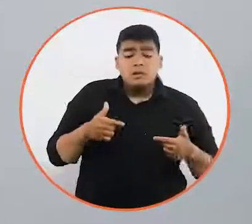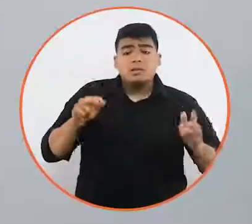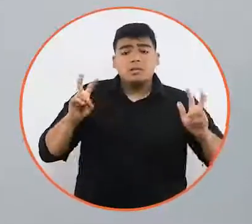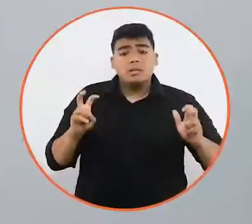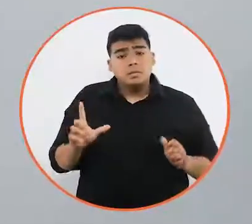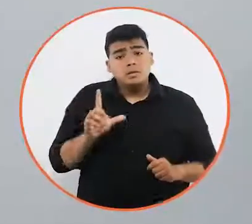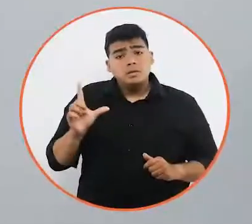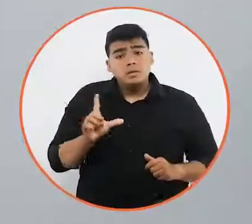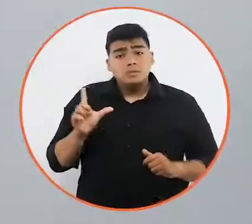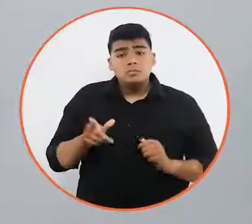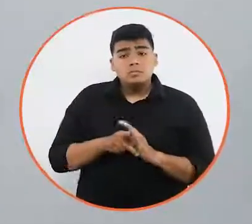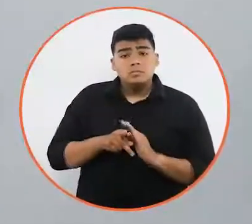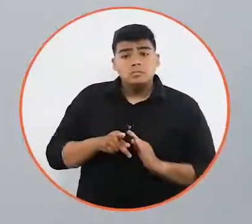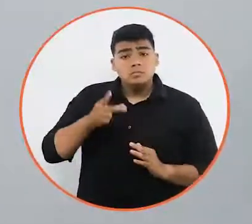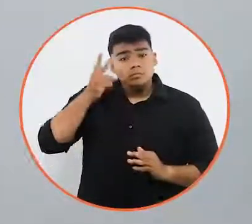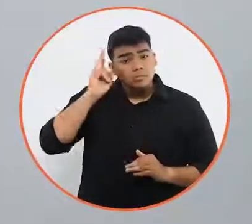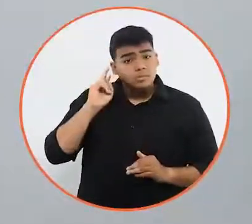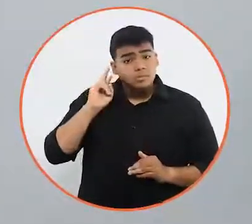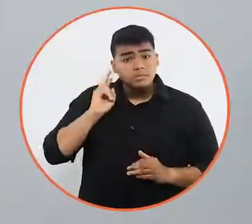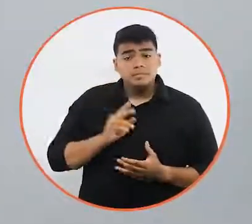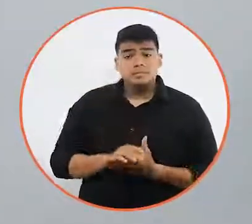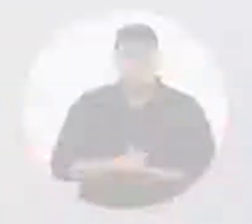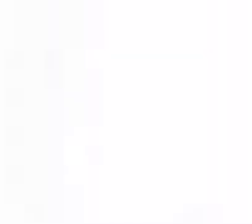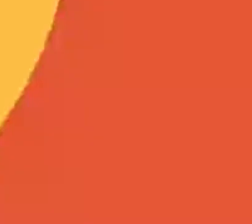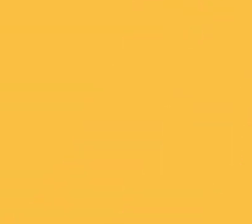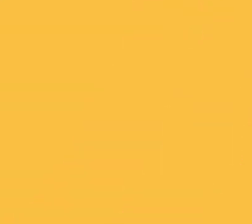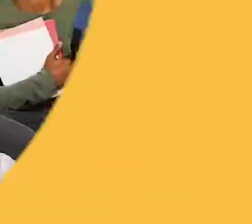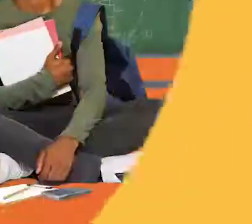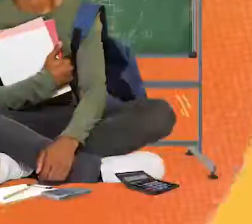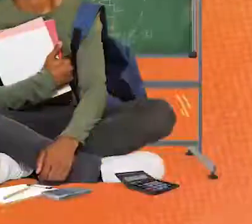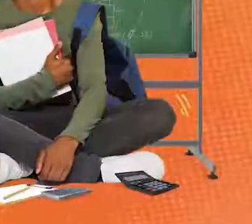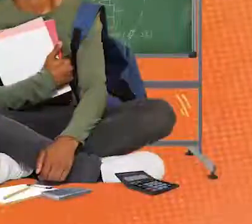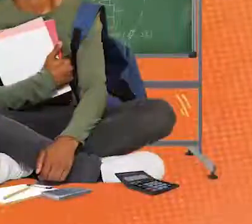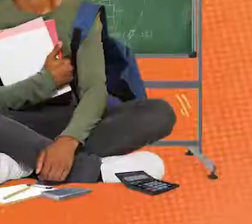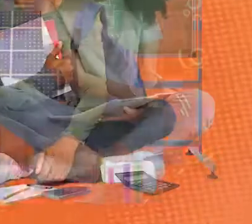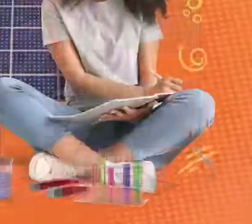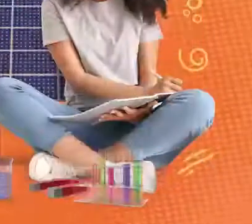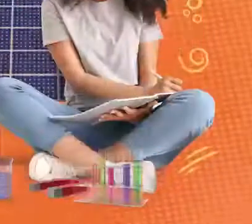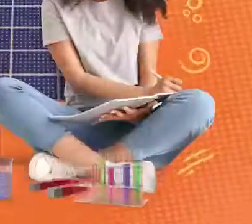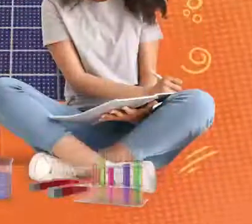a literatura, os textos literários dos vestibulares, ok?